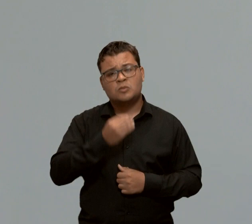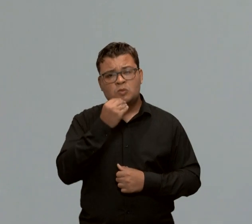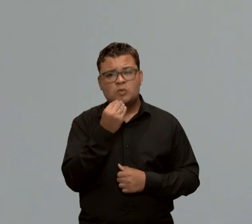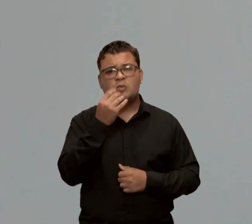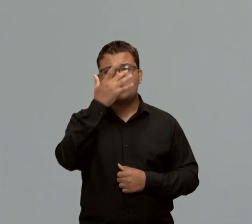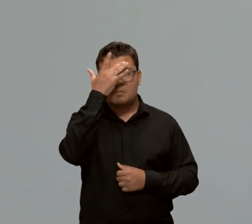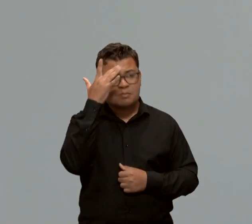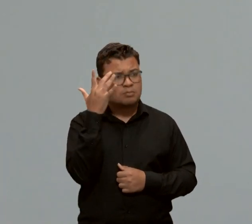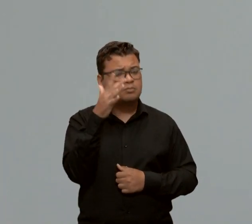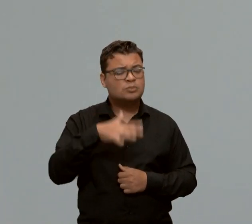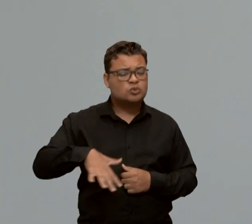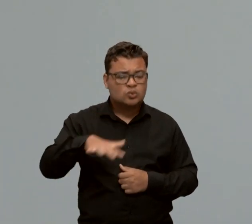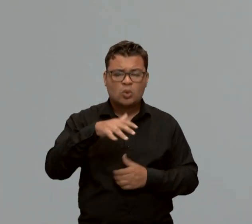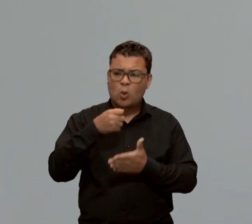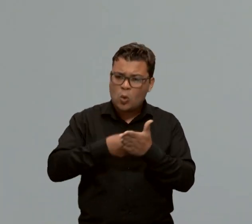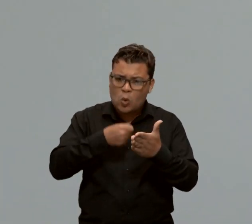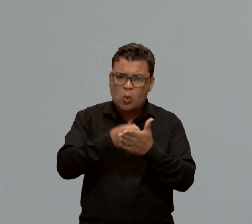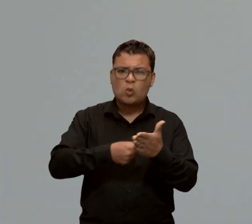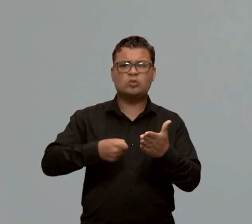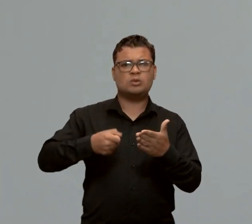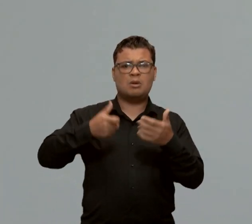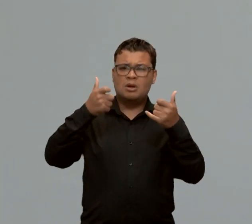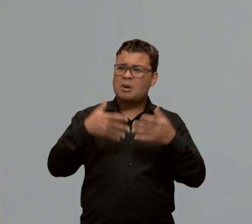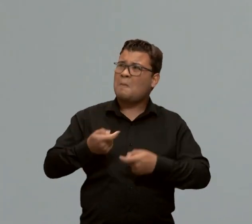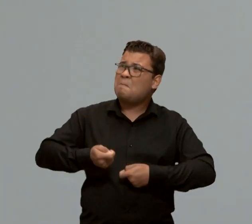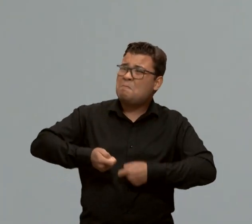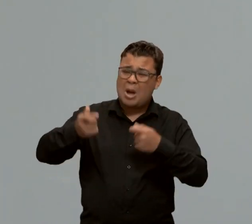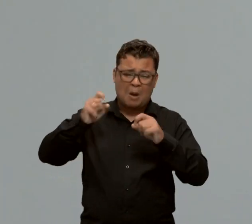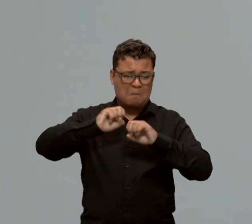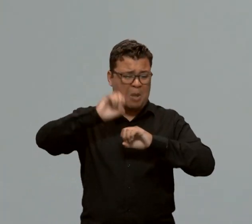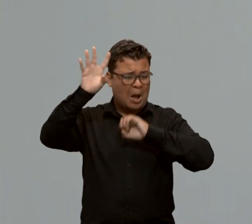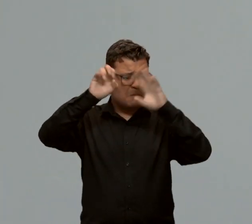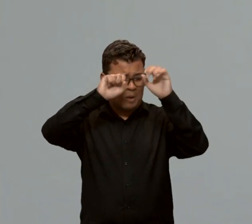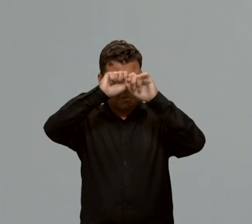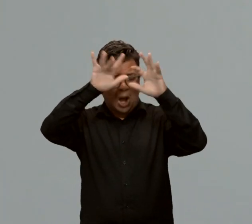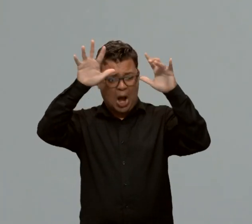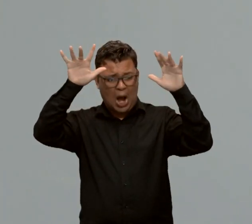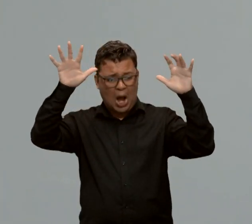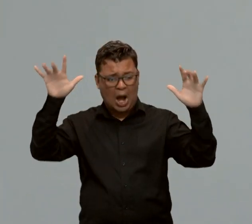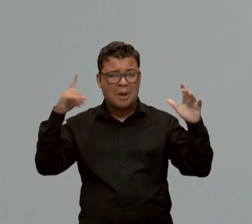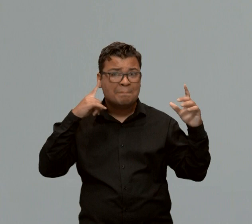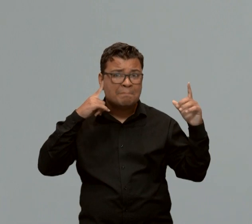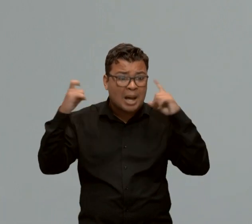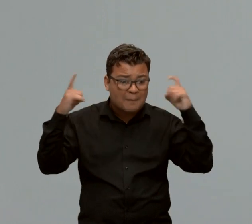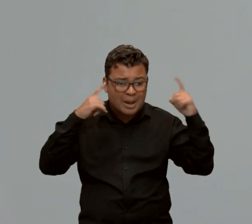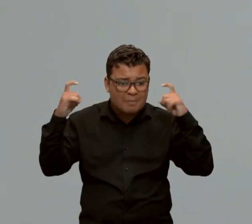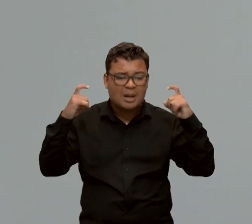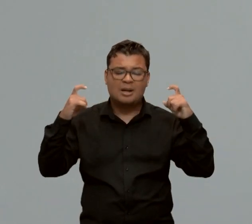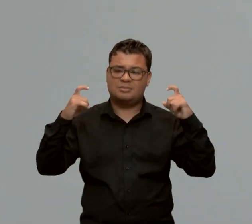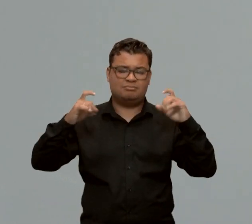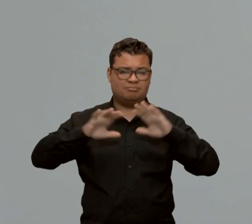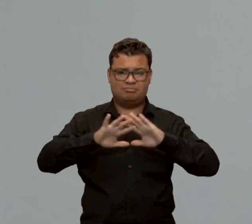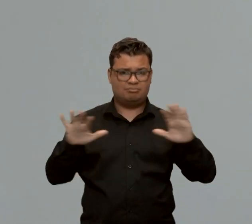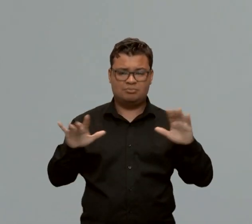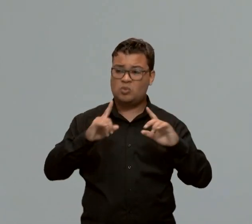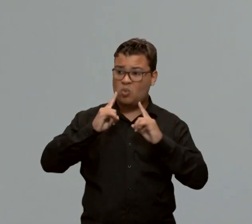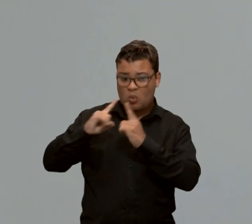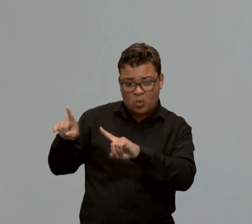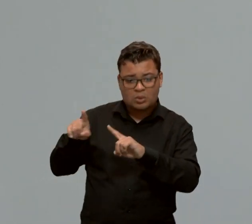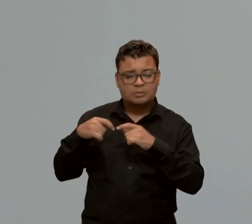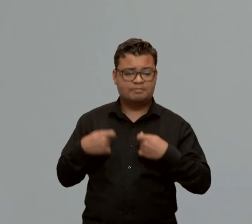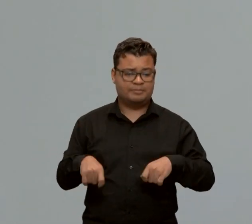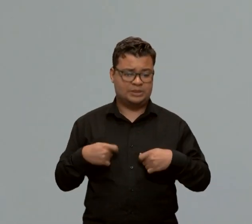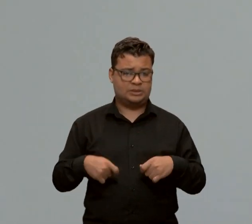mobilizando, ativista, contra os fogos de artifícios com ruído, mas o poder público tem